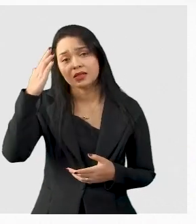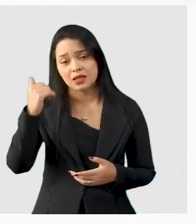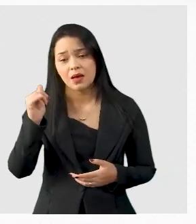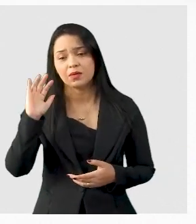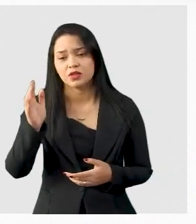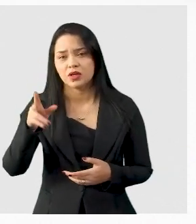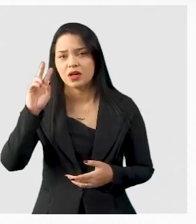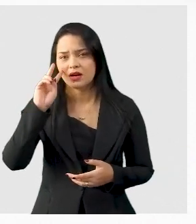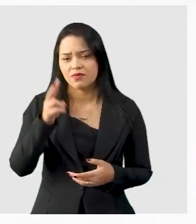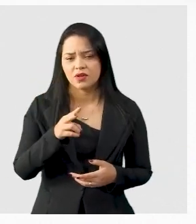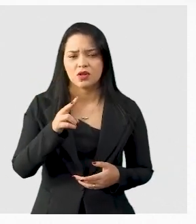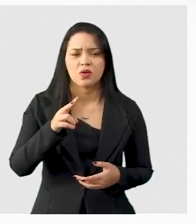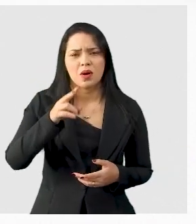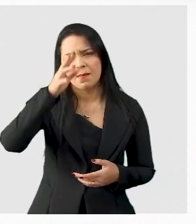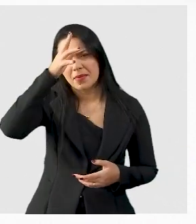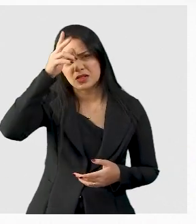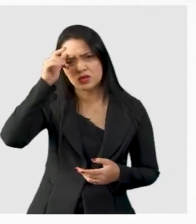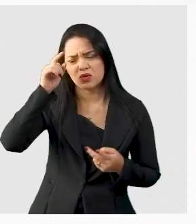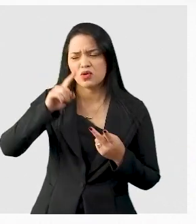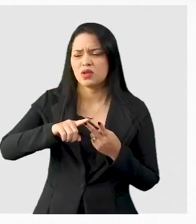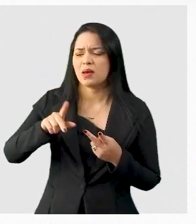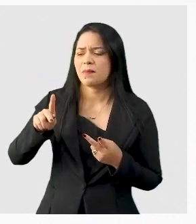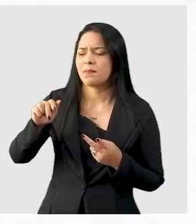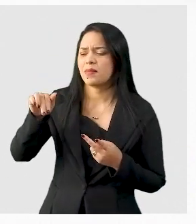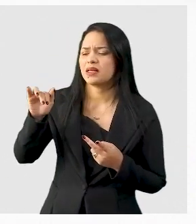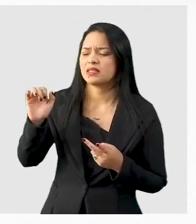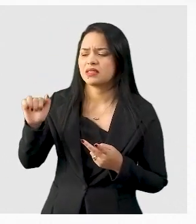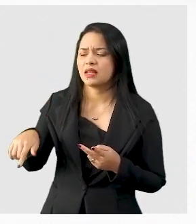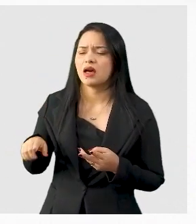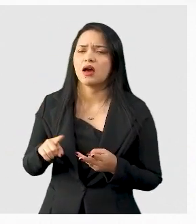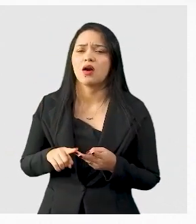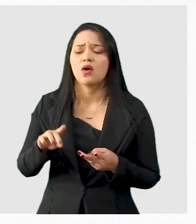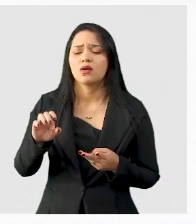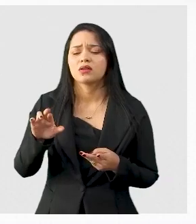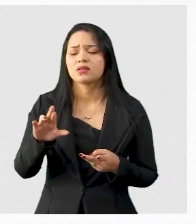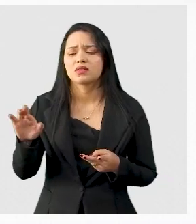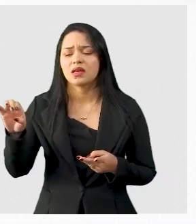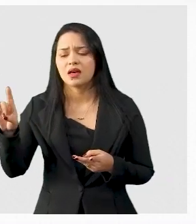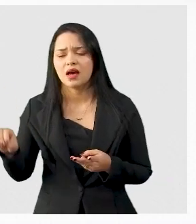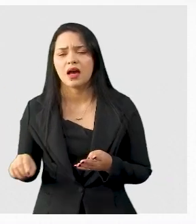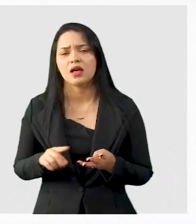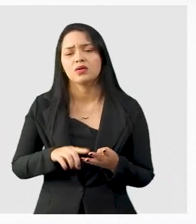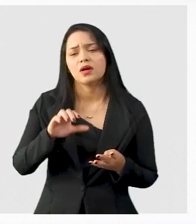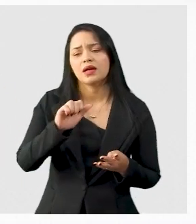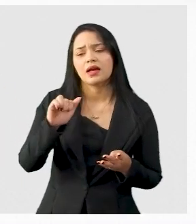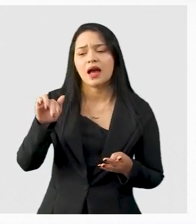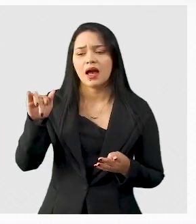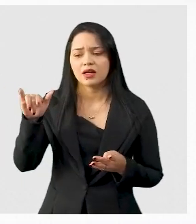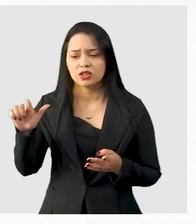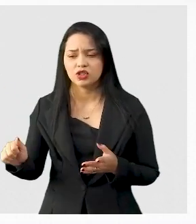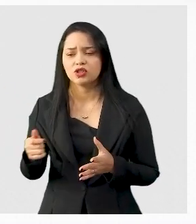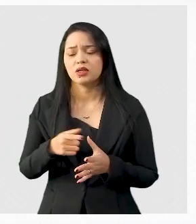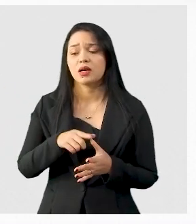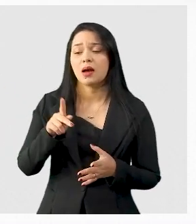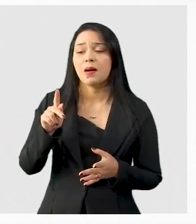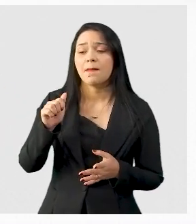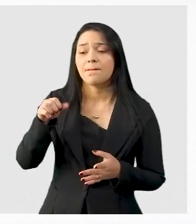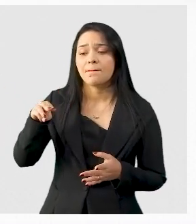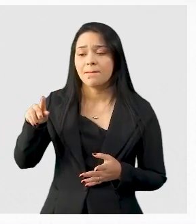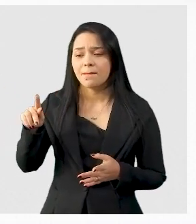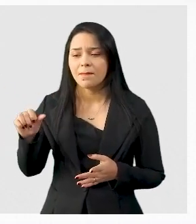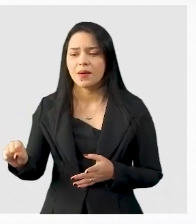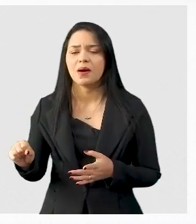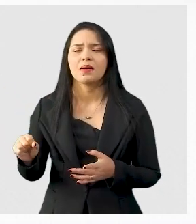viu Amazônia, Pantanal, né, Cerrado, Caatinga, Pampas Gaúchos, né,